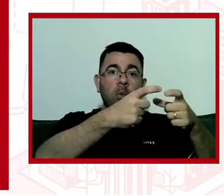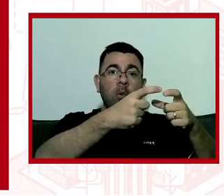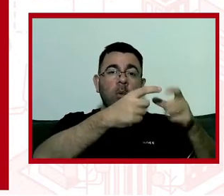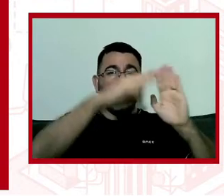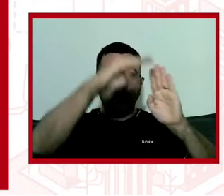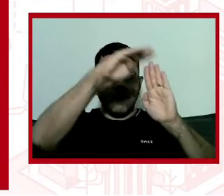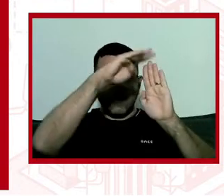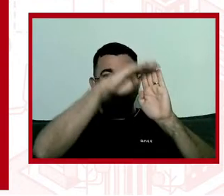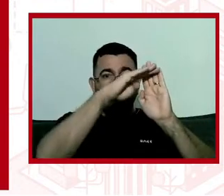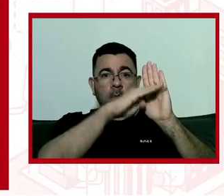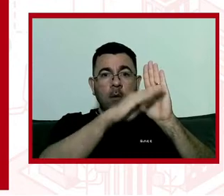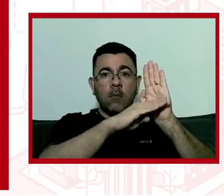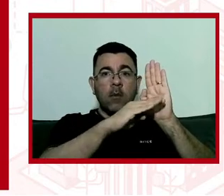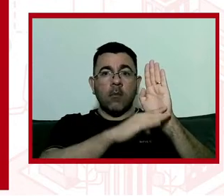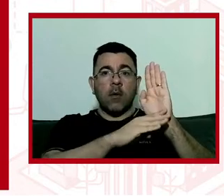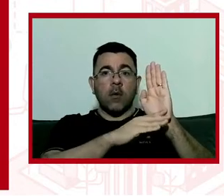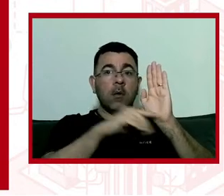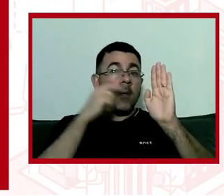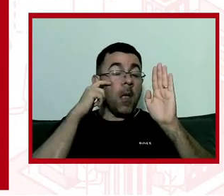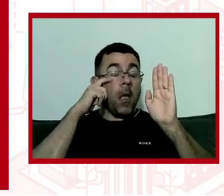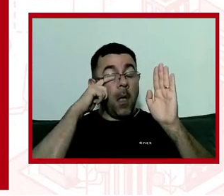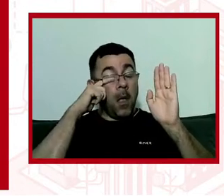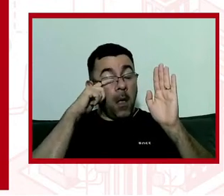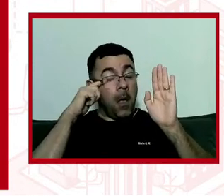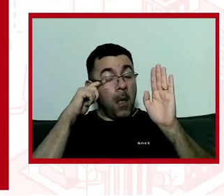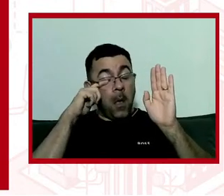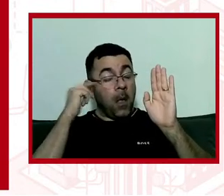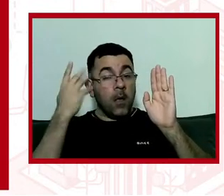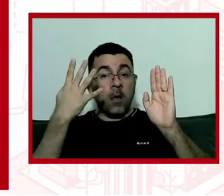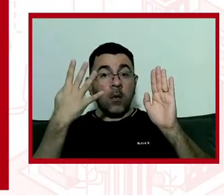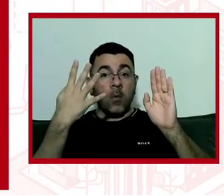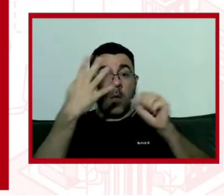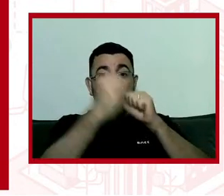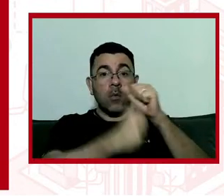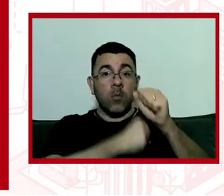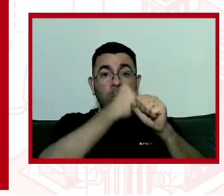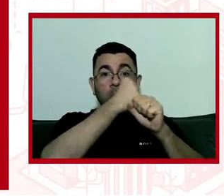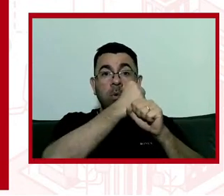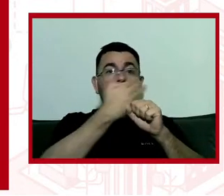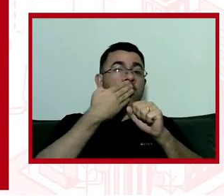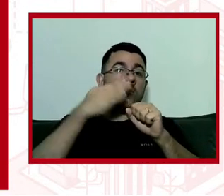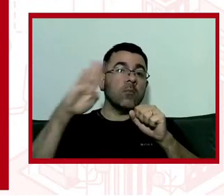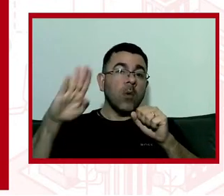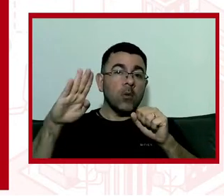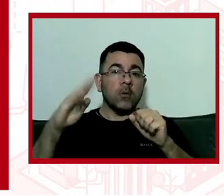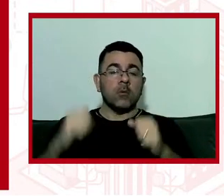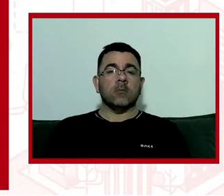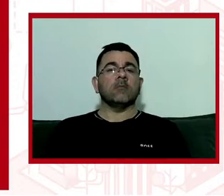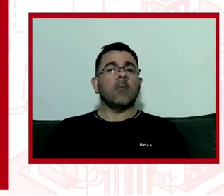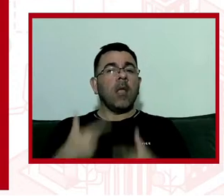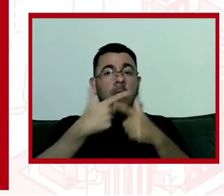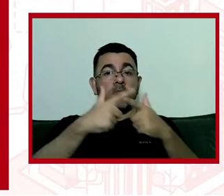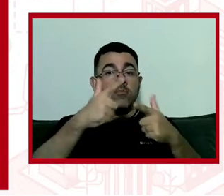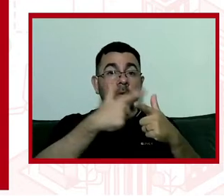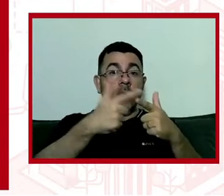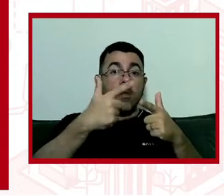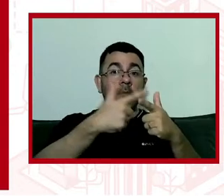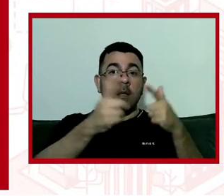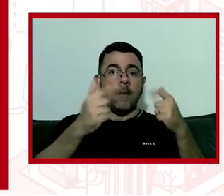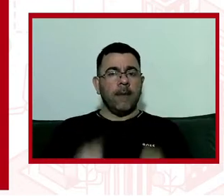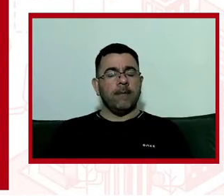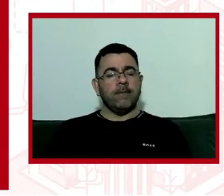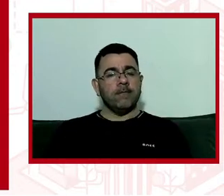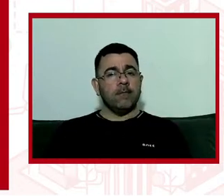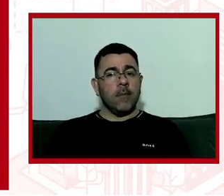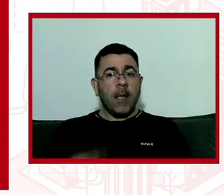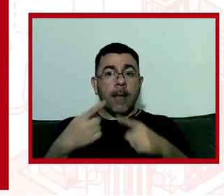prazo só só projeta coisas de 4 anos que é o tempo de mandato e um dos grandes problemas nossos é esse e por como é que a